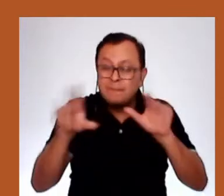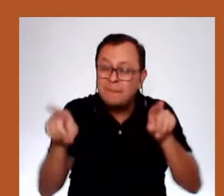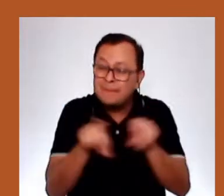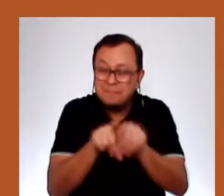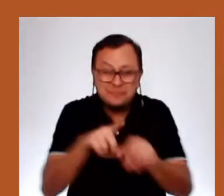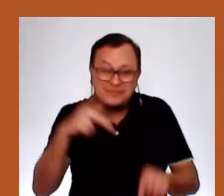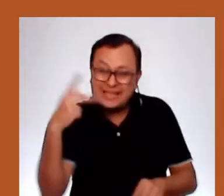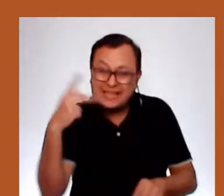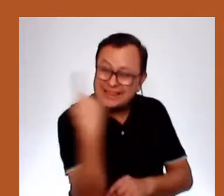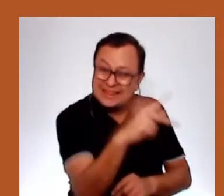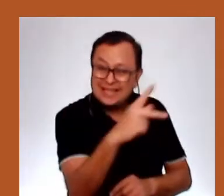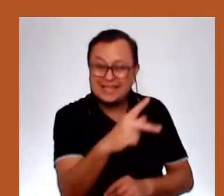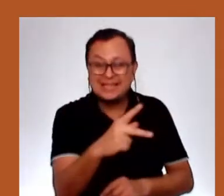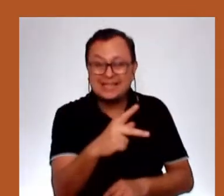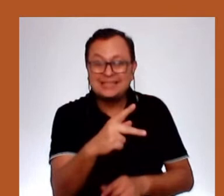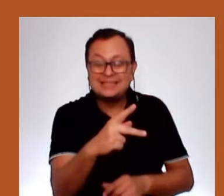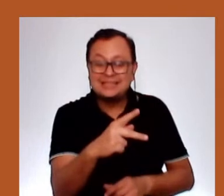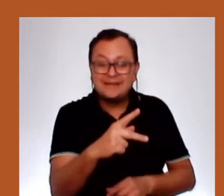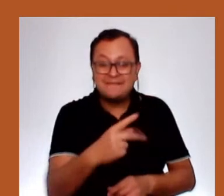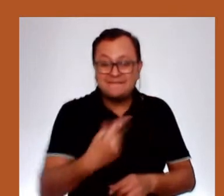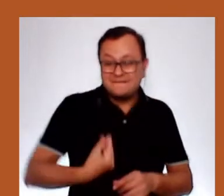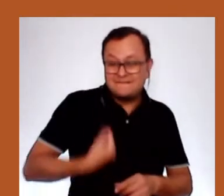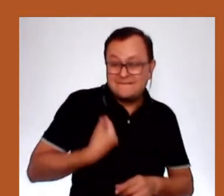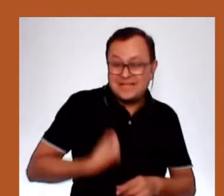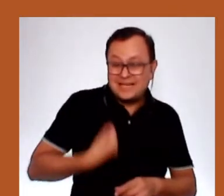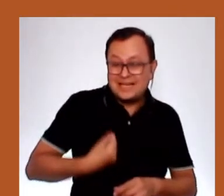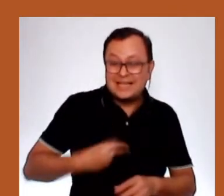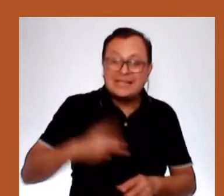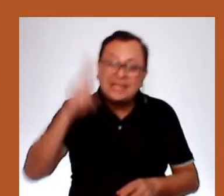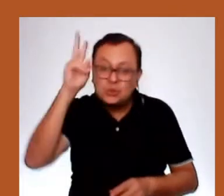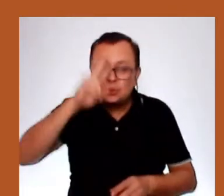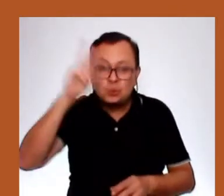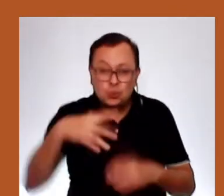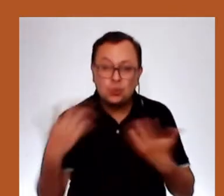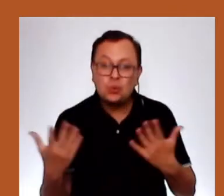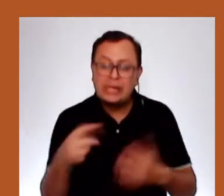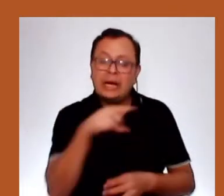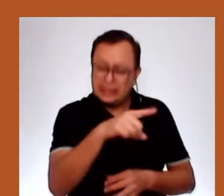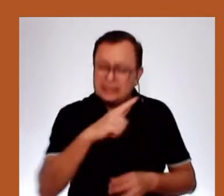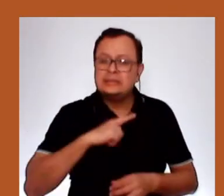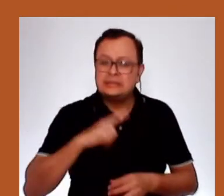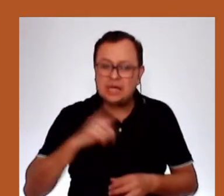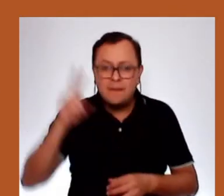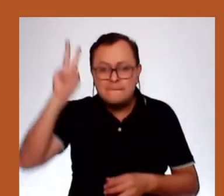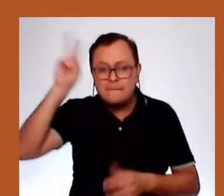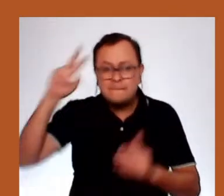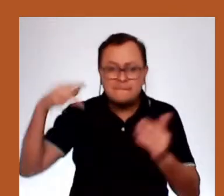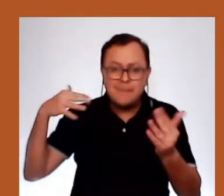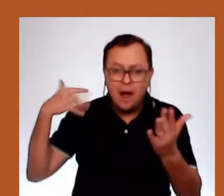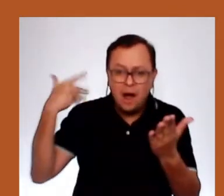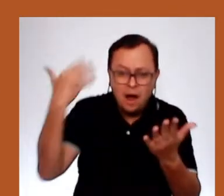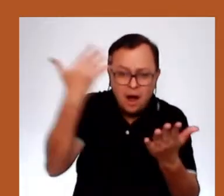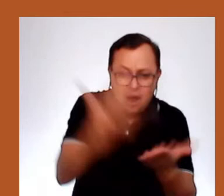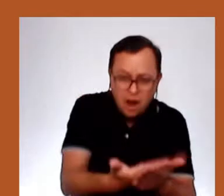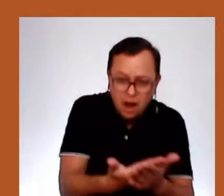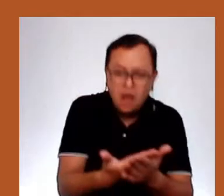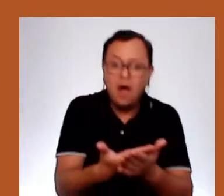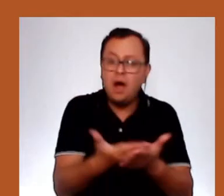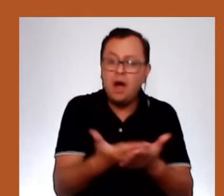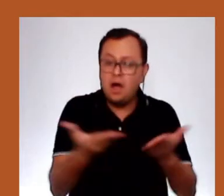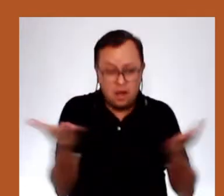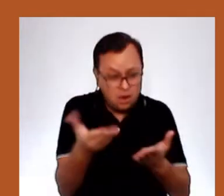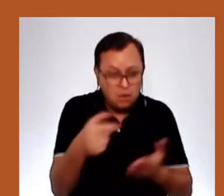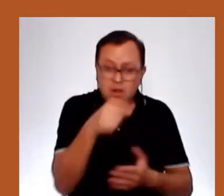sabe? Aquela pessoa não nasceu naquele minuto, ela traz uma história pregressa e que está fazendo toda